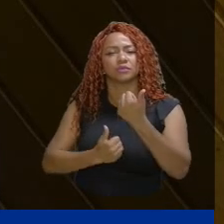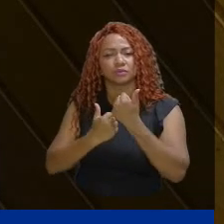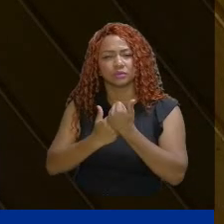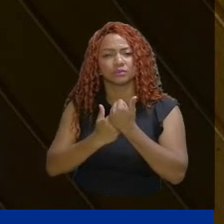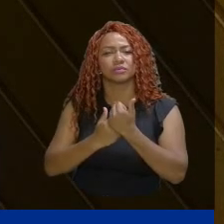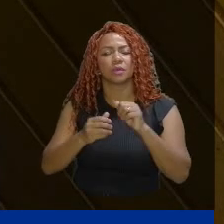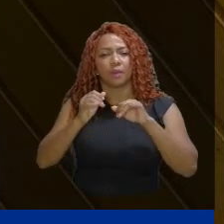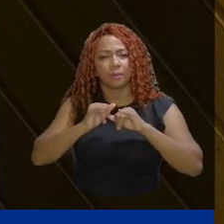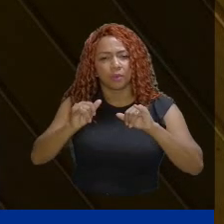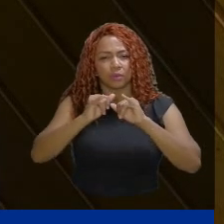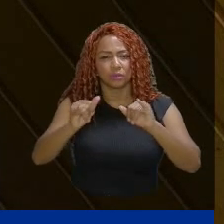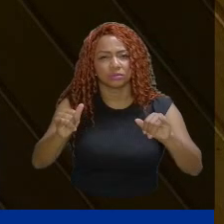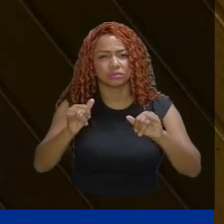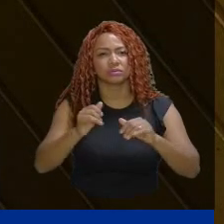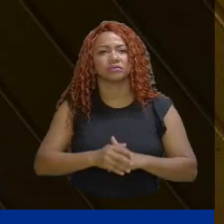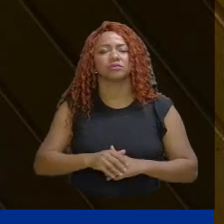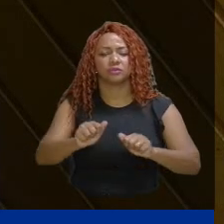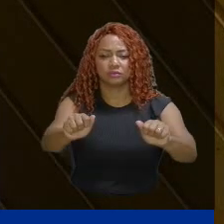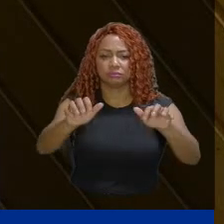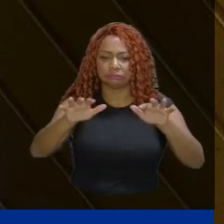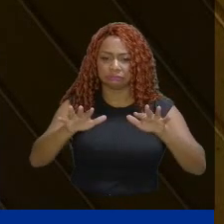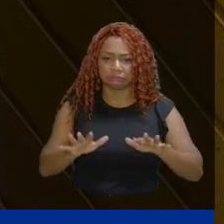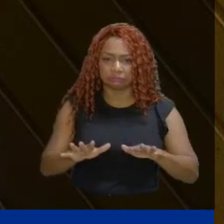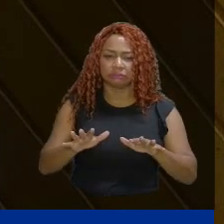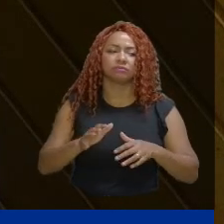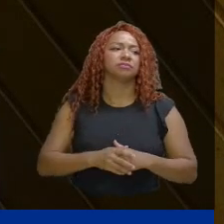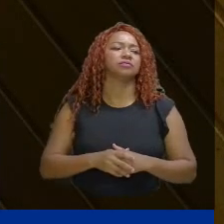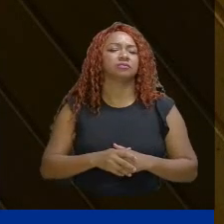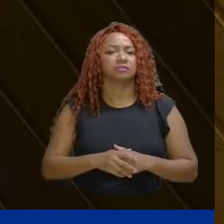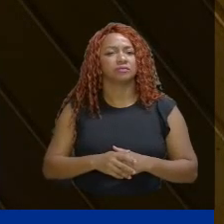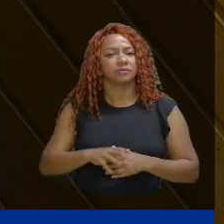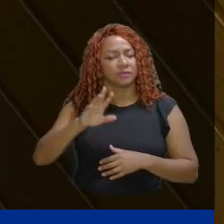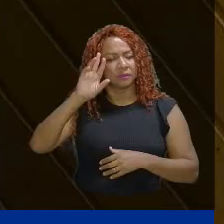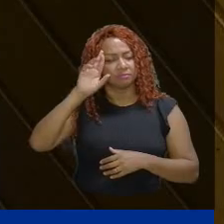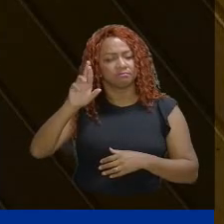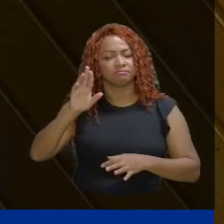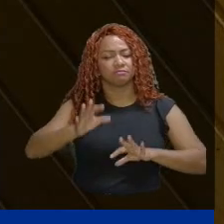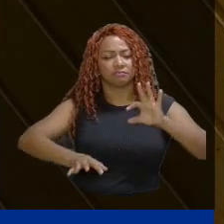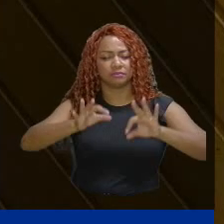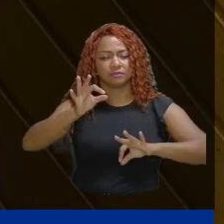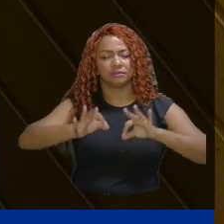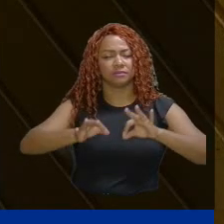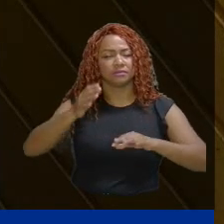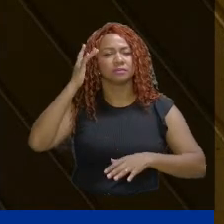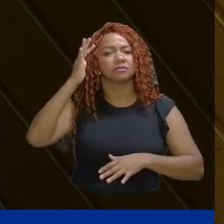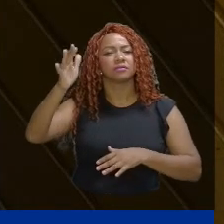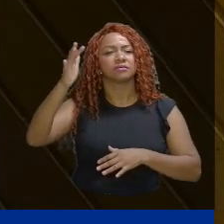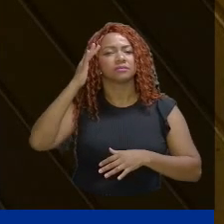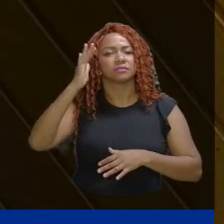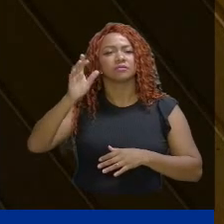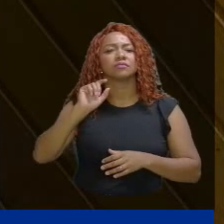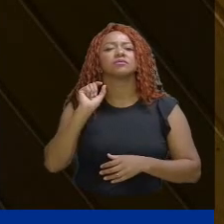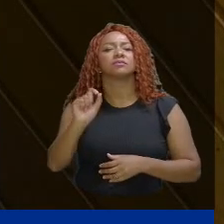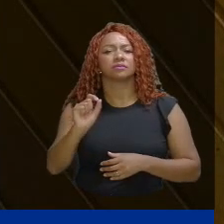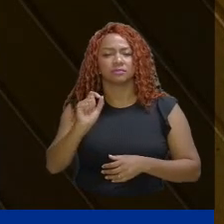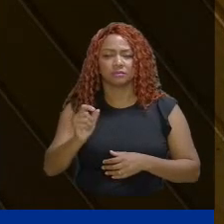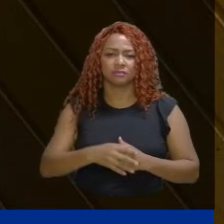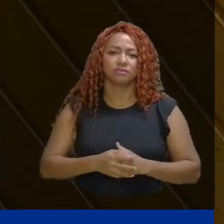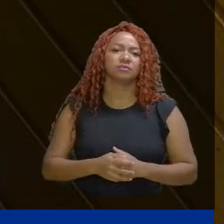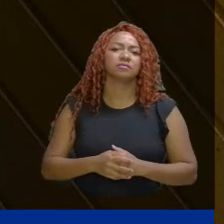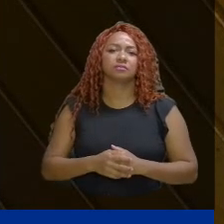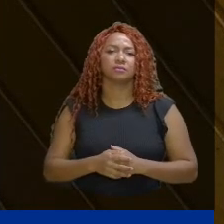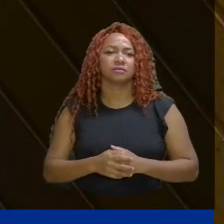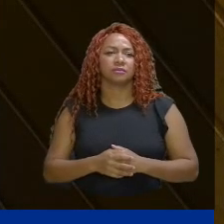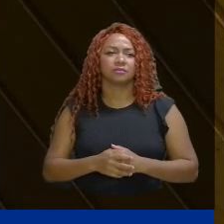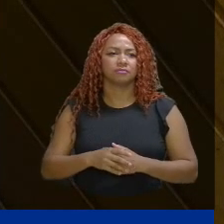por pronunciamento do plenário desta Corte. Assim, senhores julgadores, trago para reflexão o fato de que, por meio